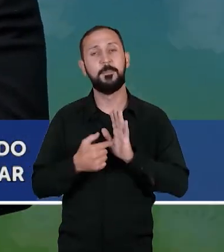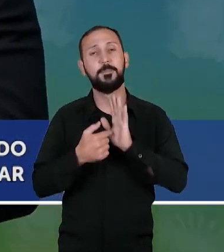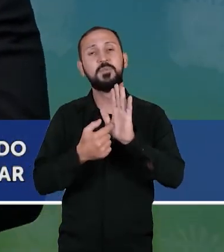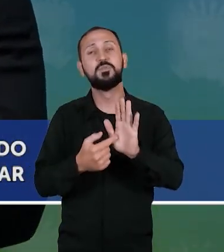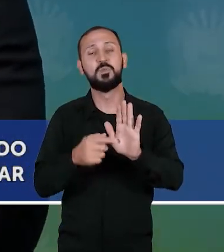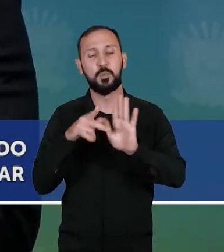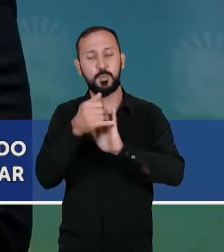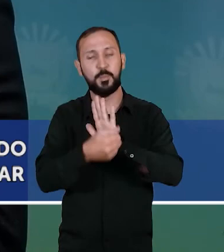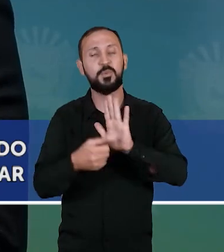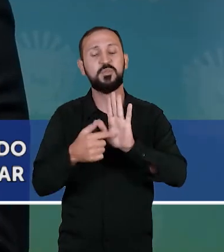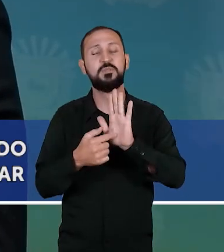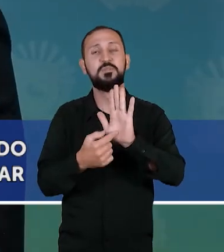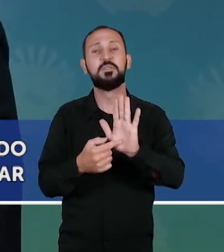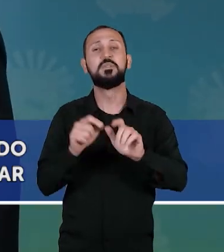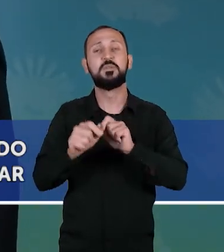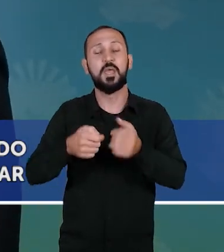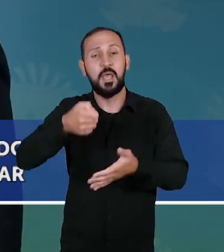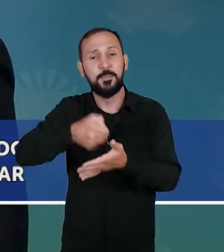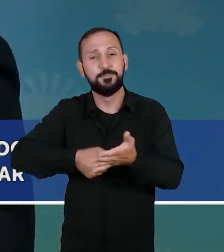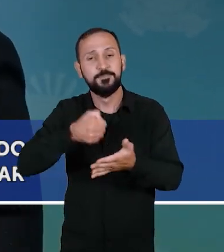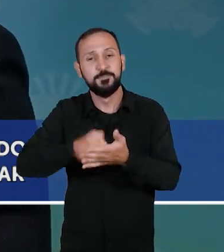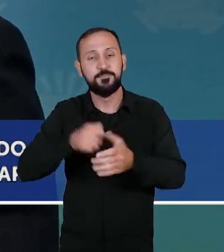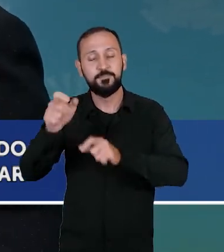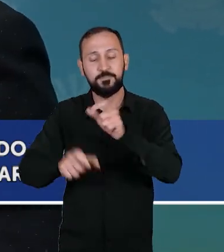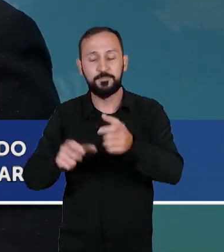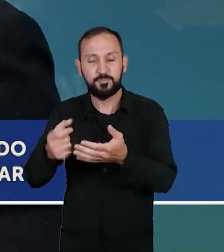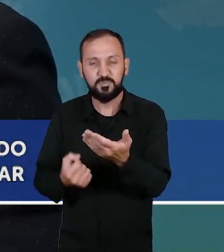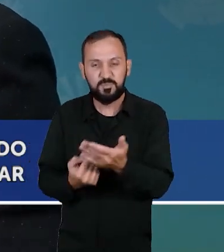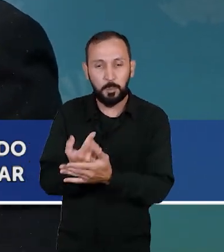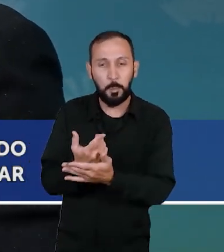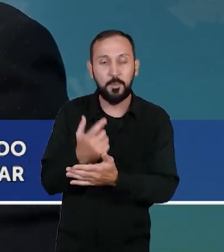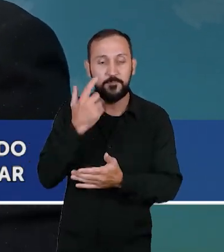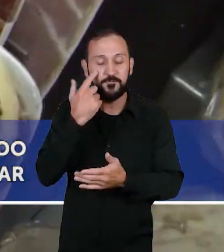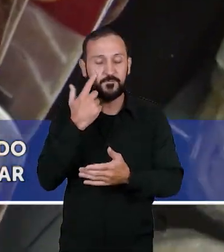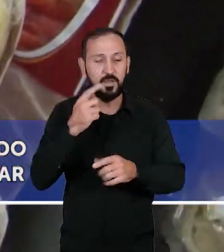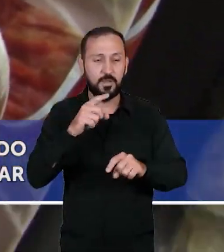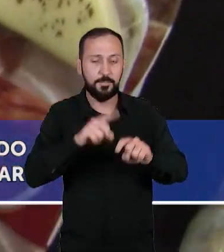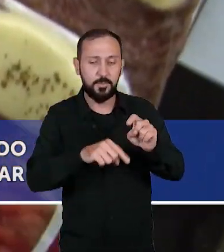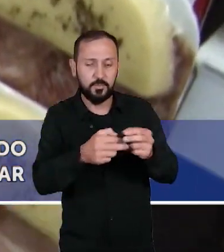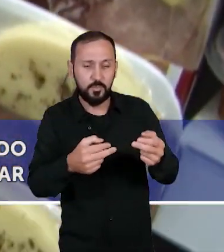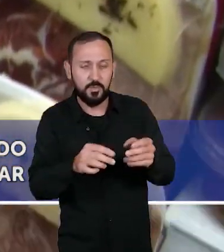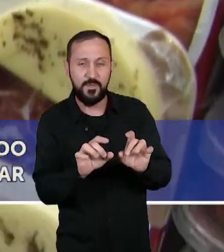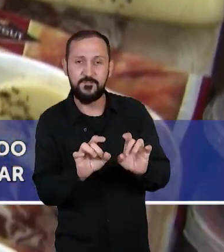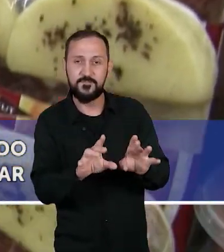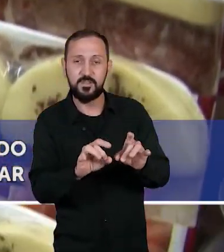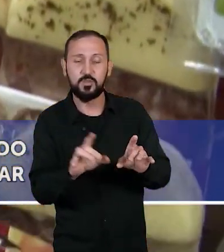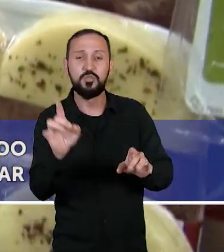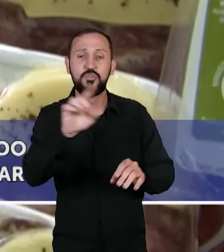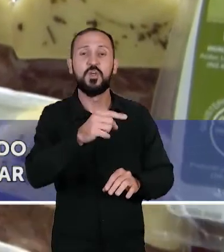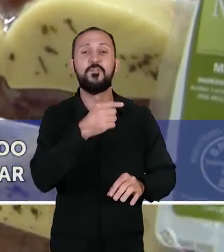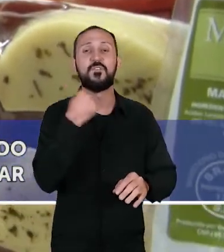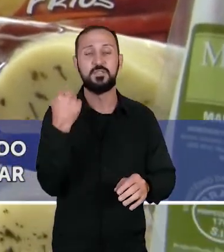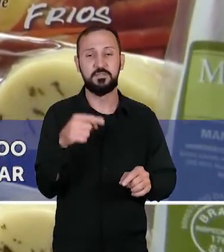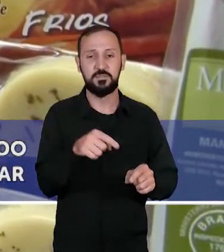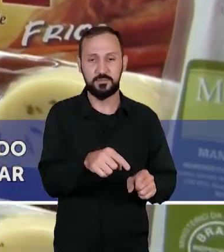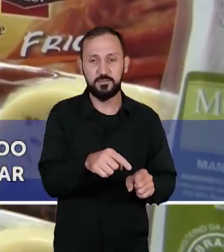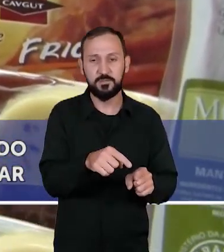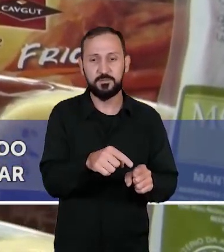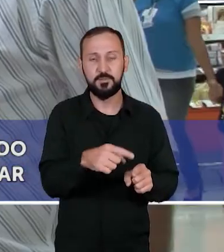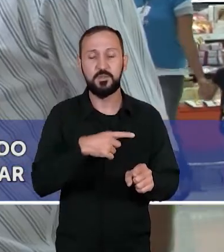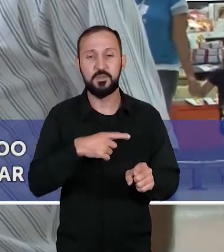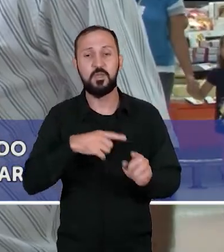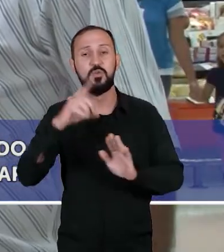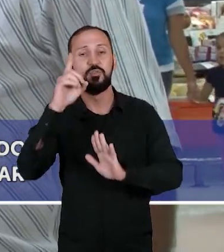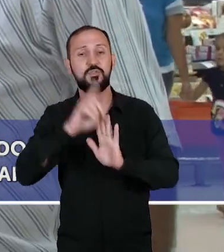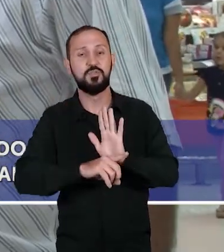Solidariedade, apresentou o projeto de lei que vai assegurar ao consumidor que constatar produto à venda com prazo de validade